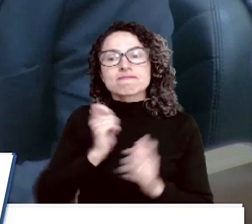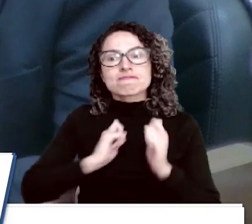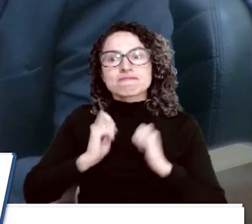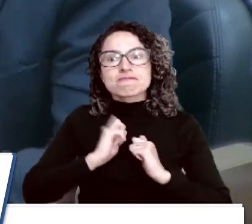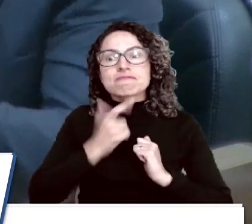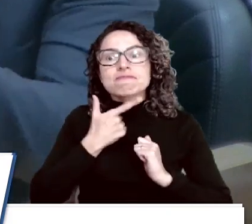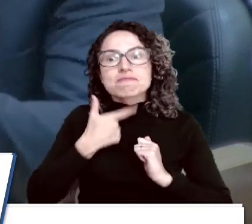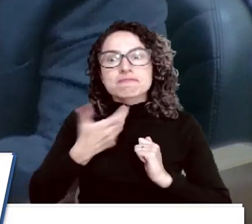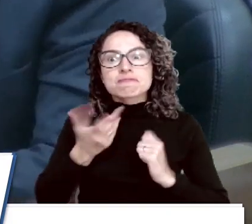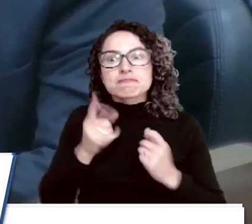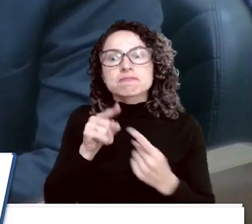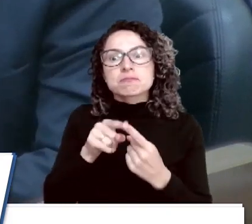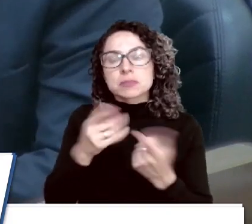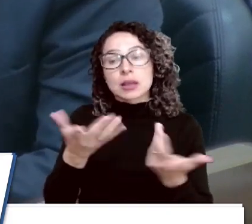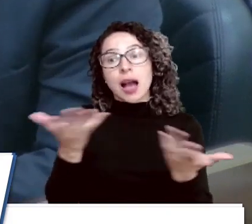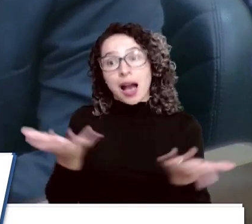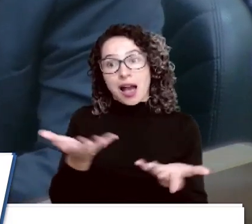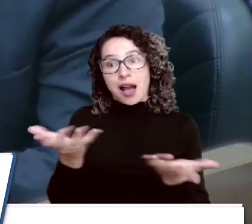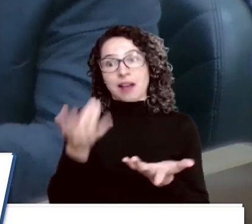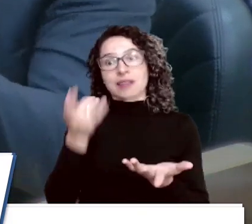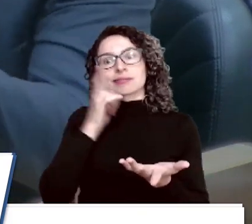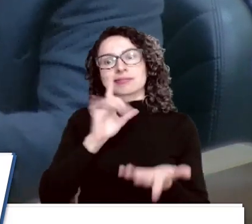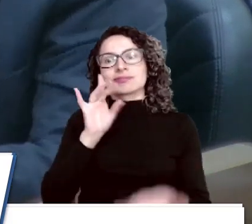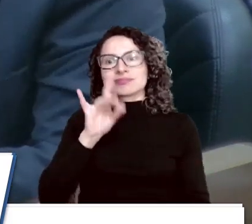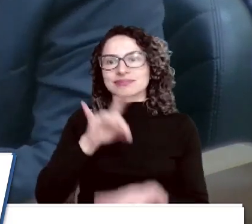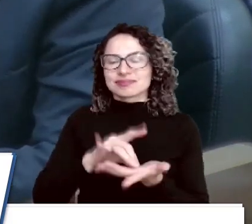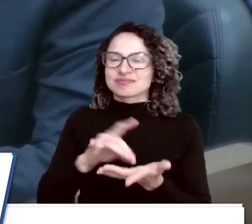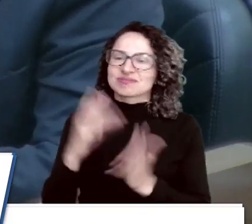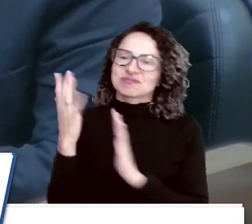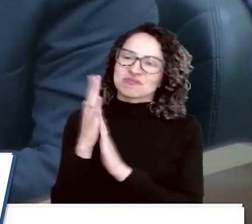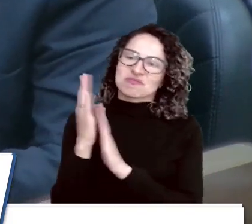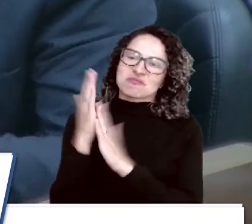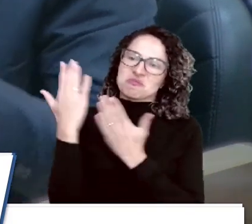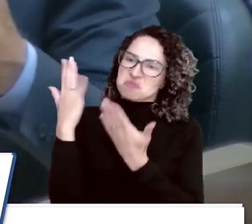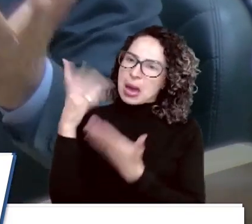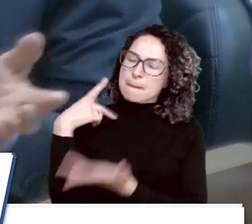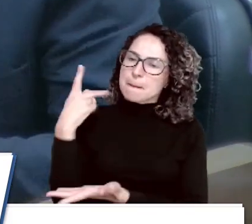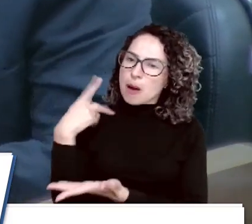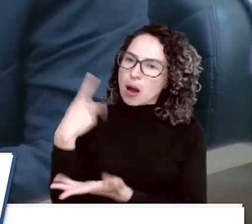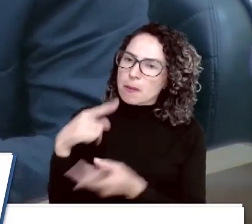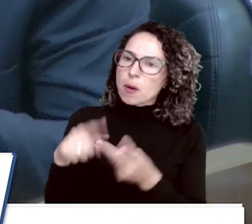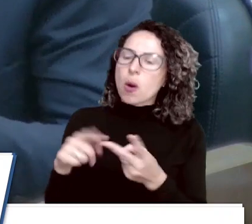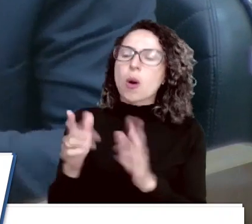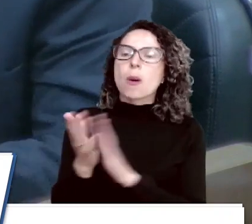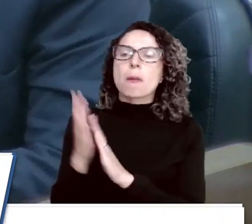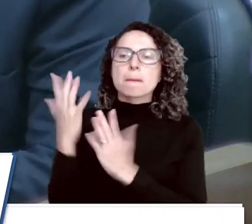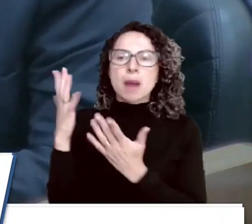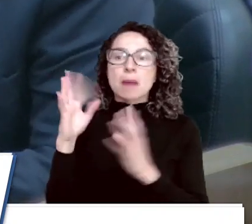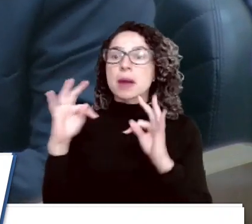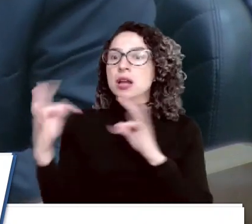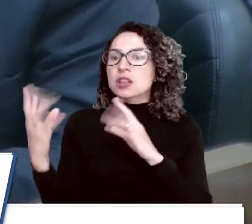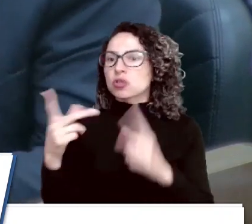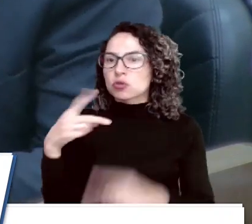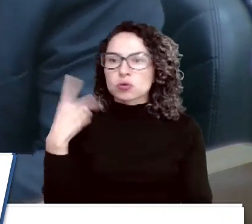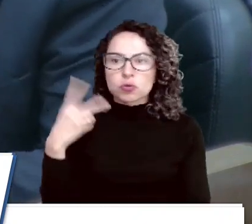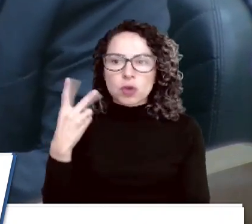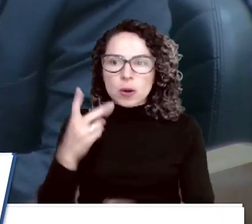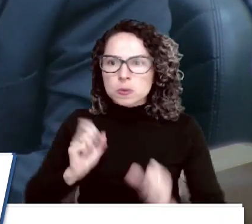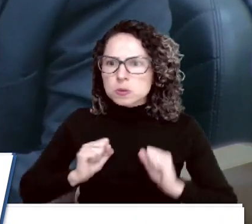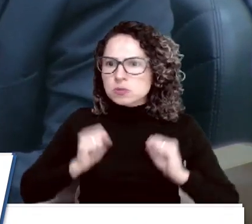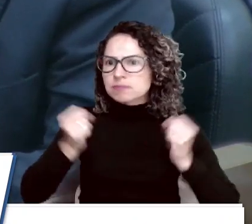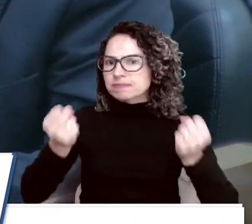esse grande sonho e agora está tornando realidade. Parabéns, pastor Palamone, parabéns a todos os vereadores que se